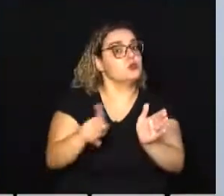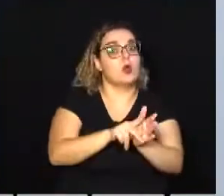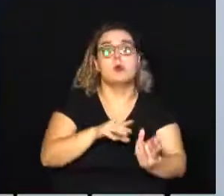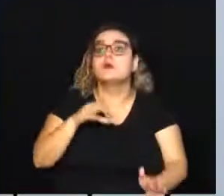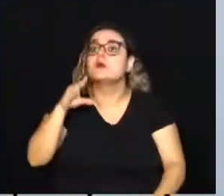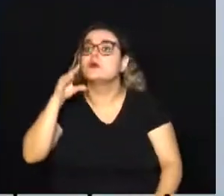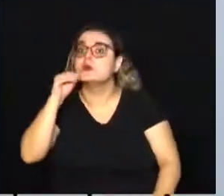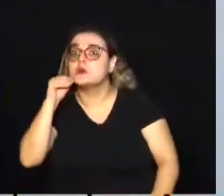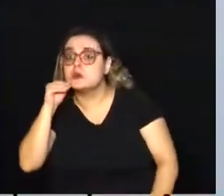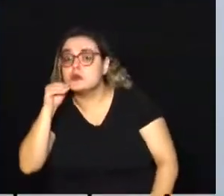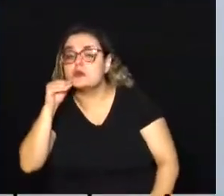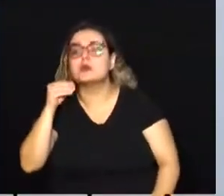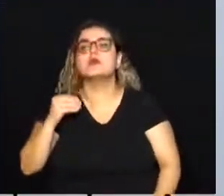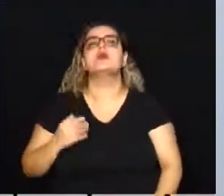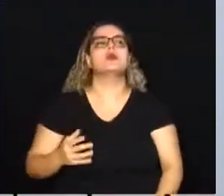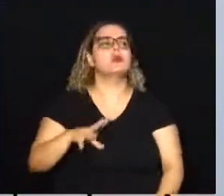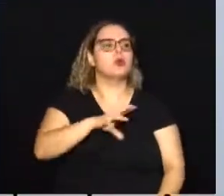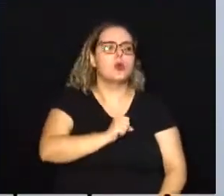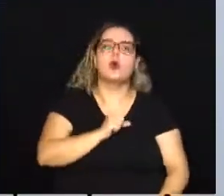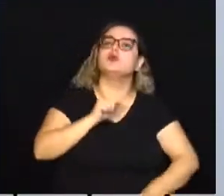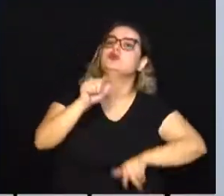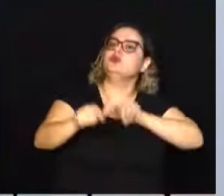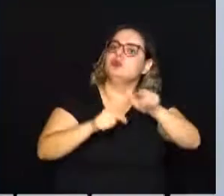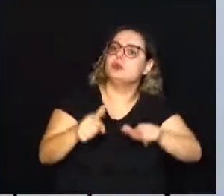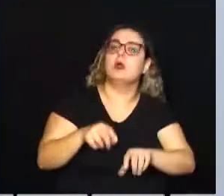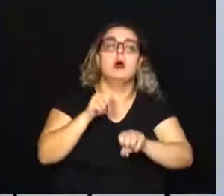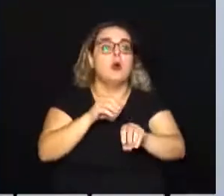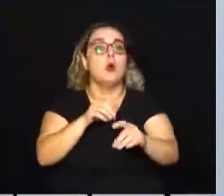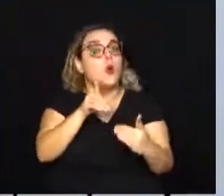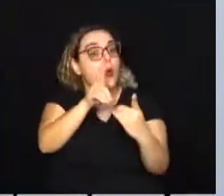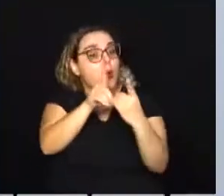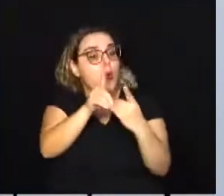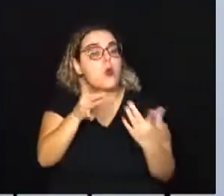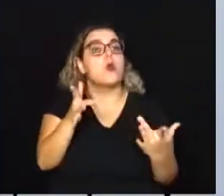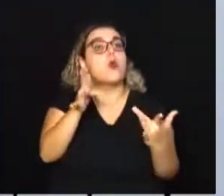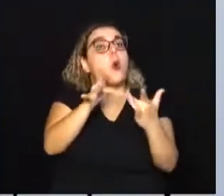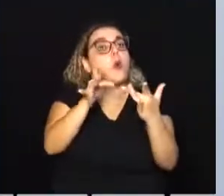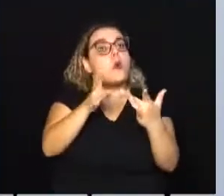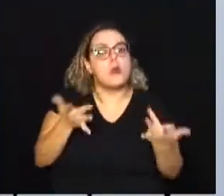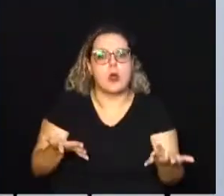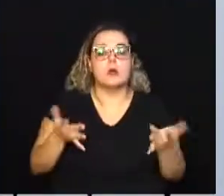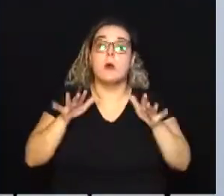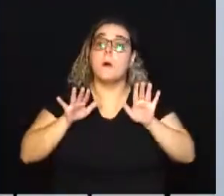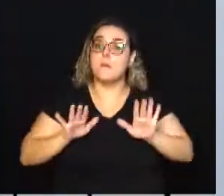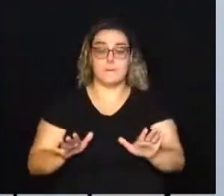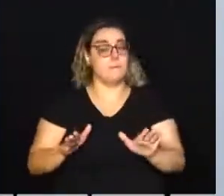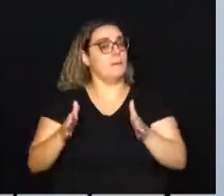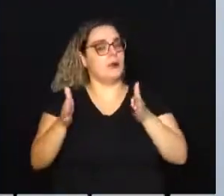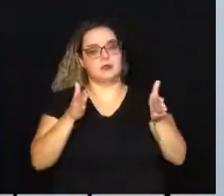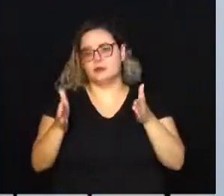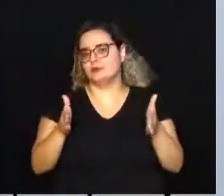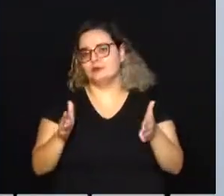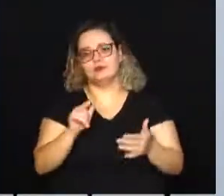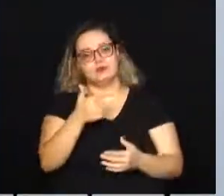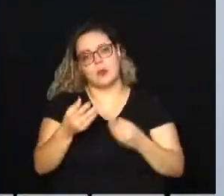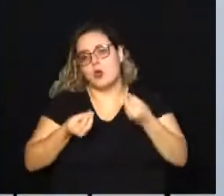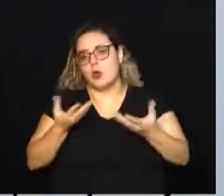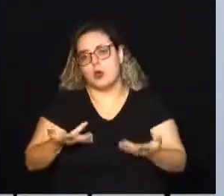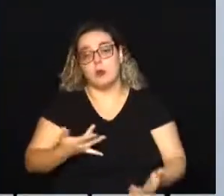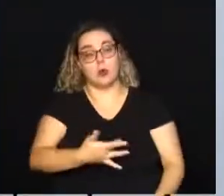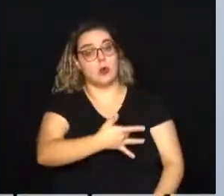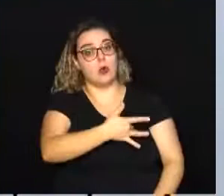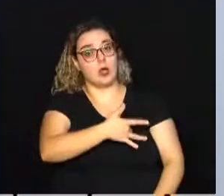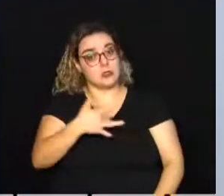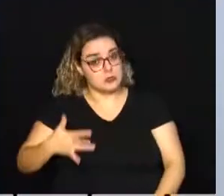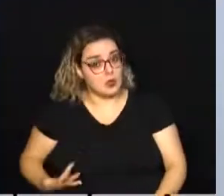de estar no chão da escola, trabalhando, educando. Mas o momento não permite e a vida, a saúde tem que estar